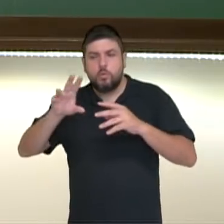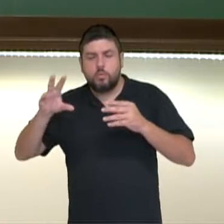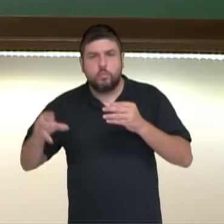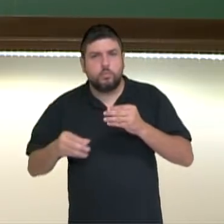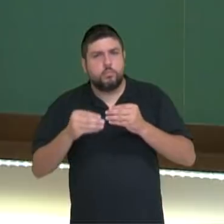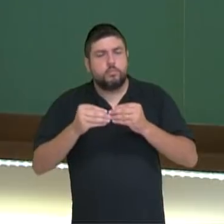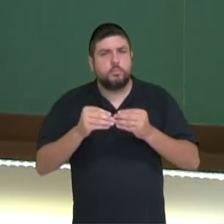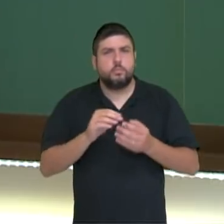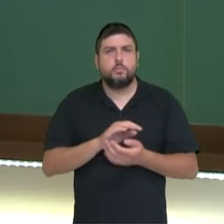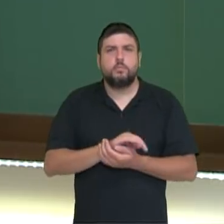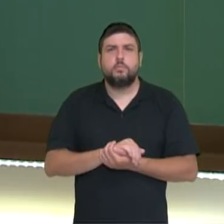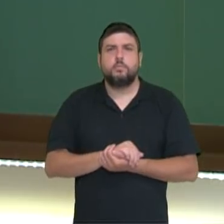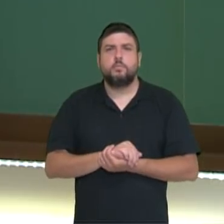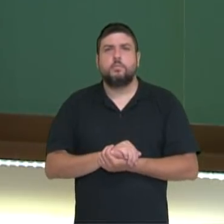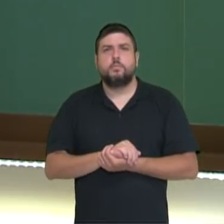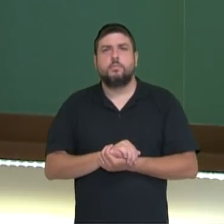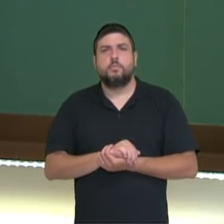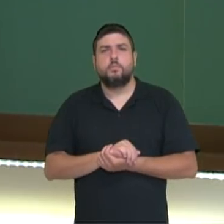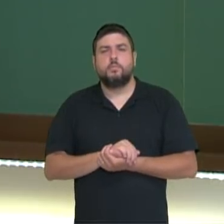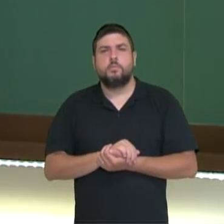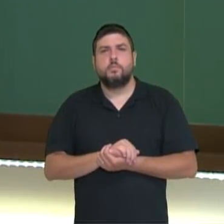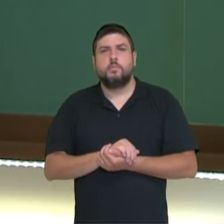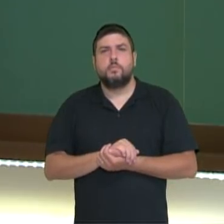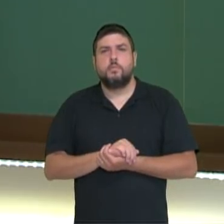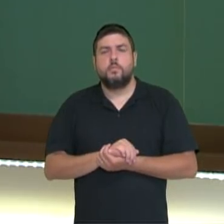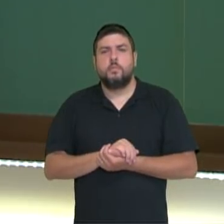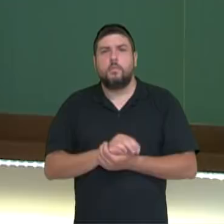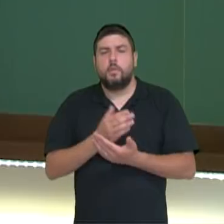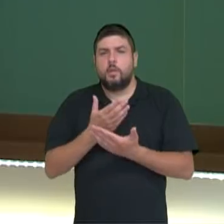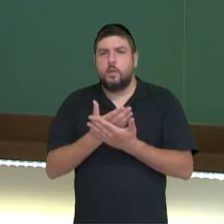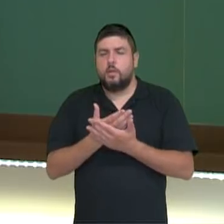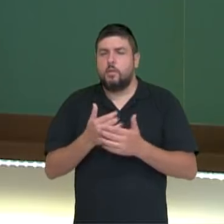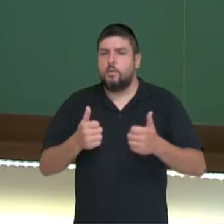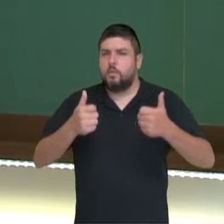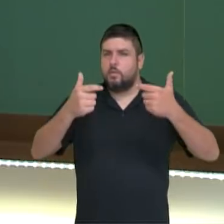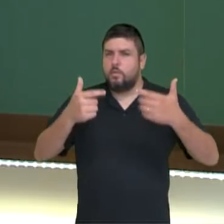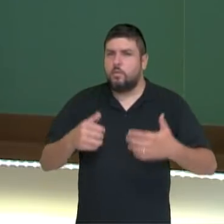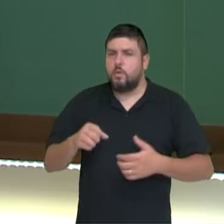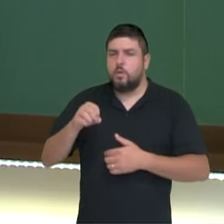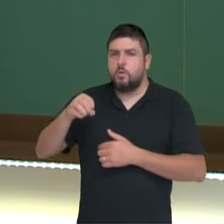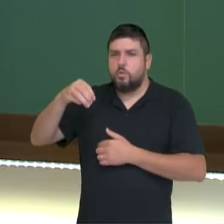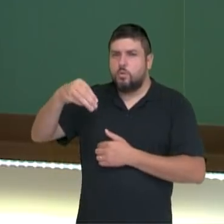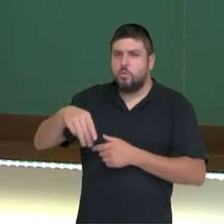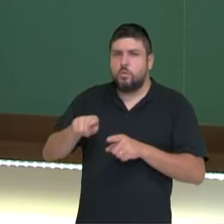compor. Então, nesta aula nós falamos sobre os sons